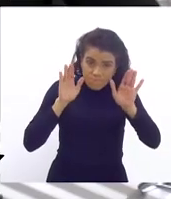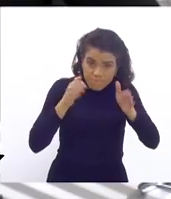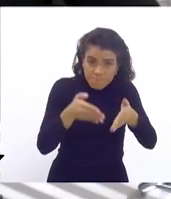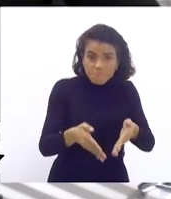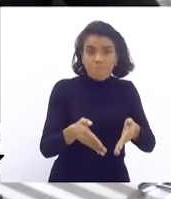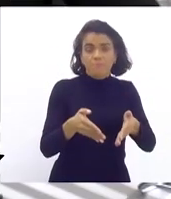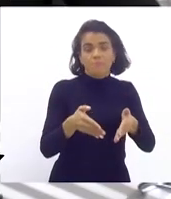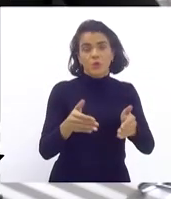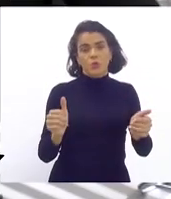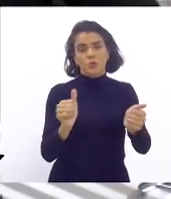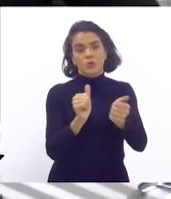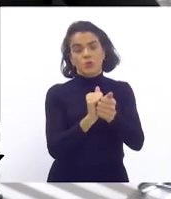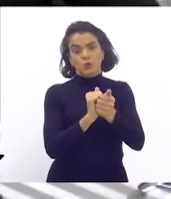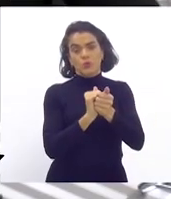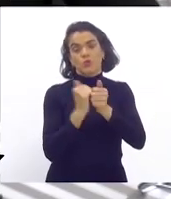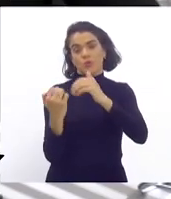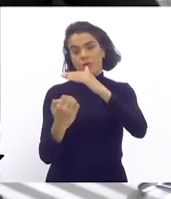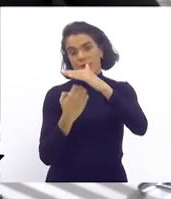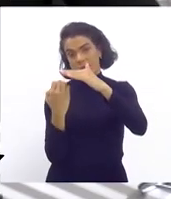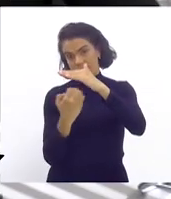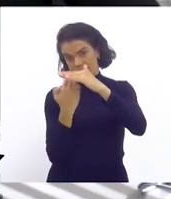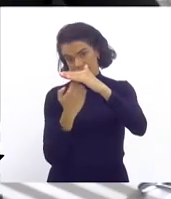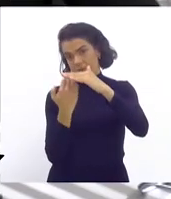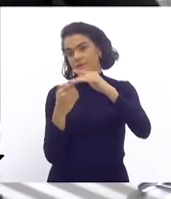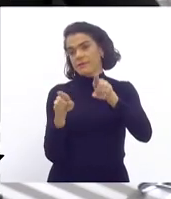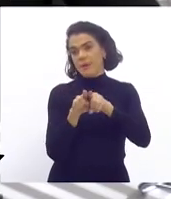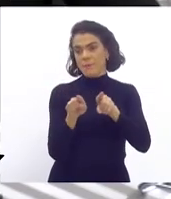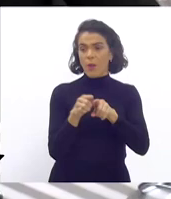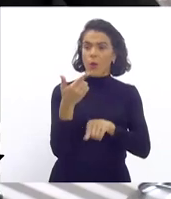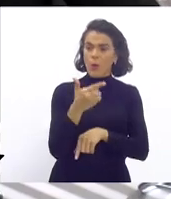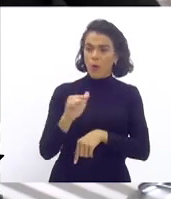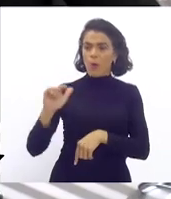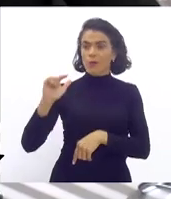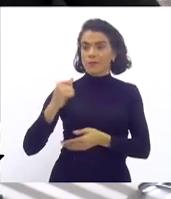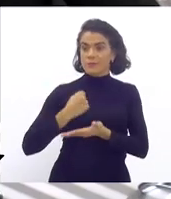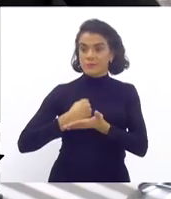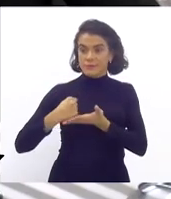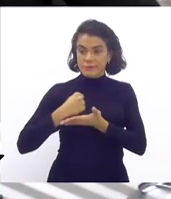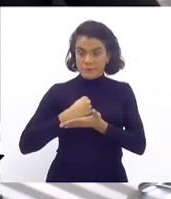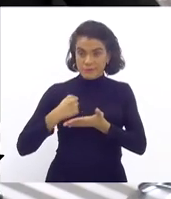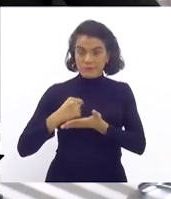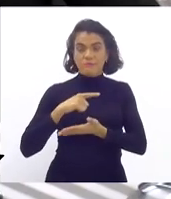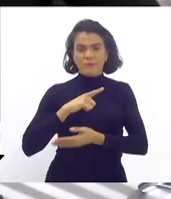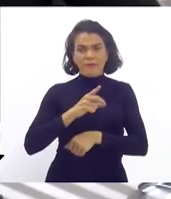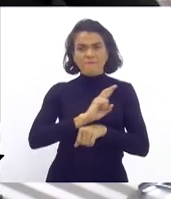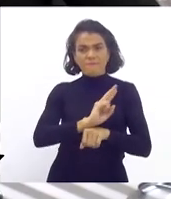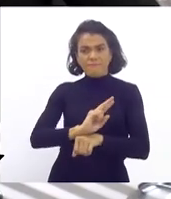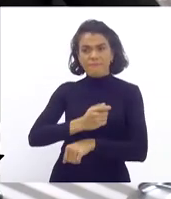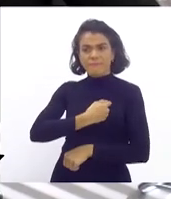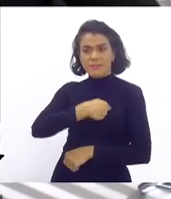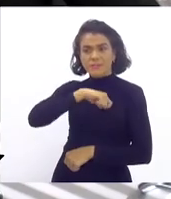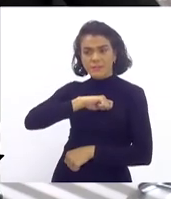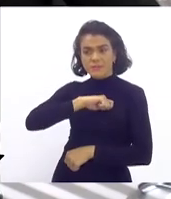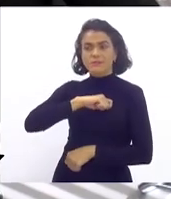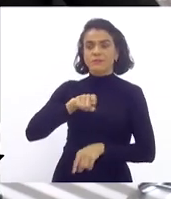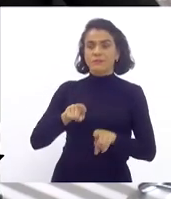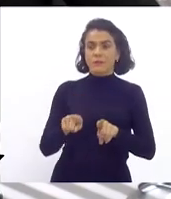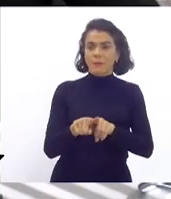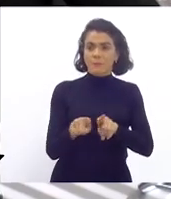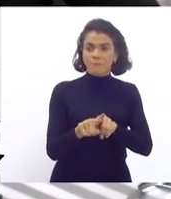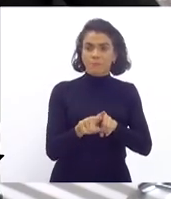junto com a empresa com essa empresa e outras e outras concessionárias né Tem fiscalizado tem feito né